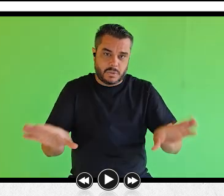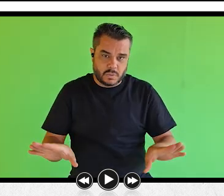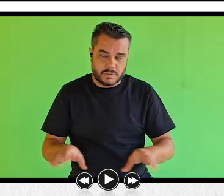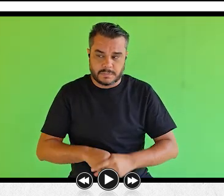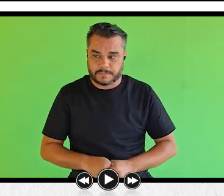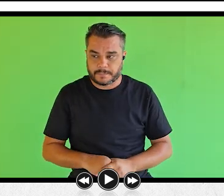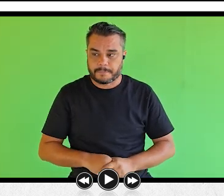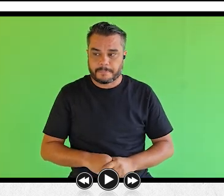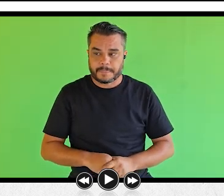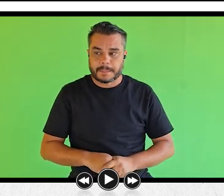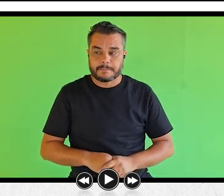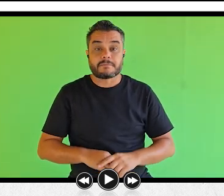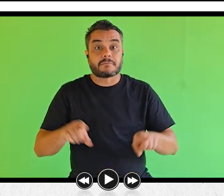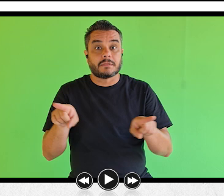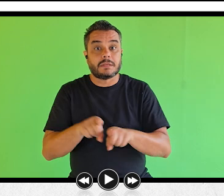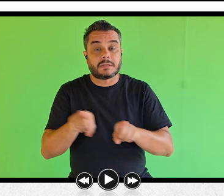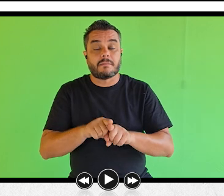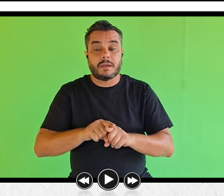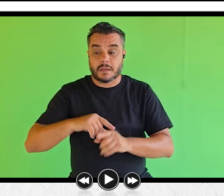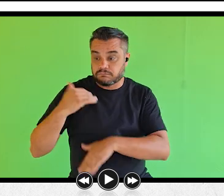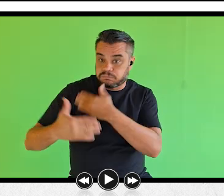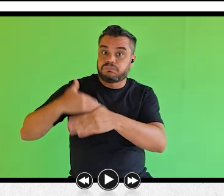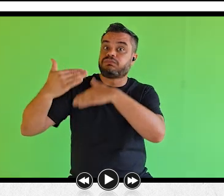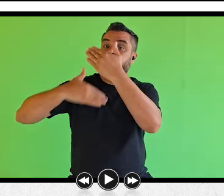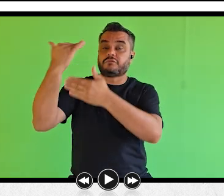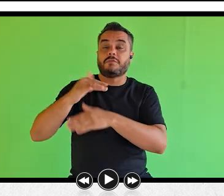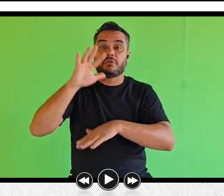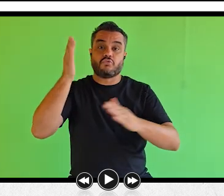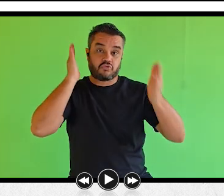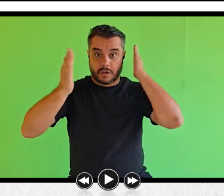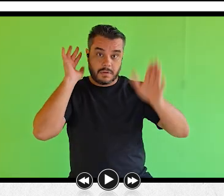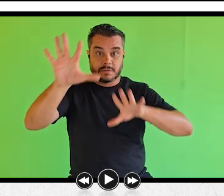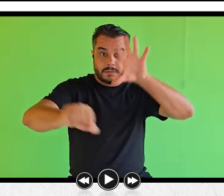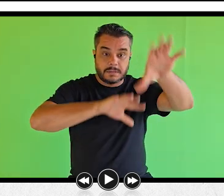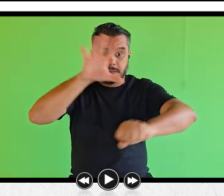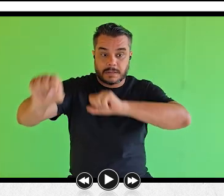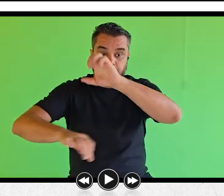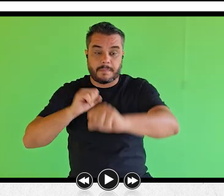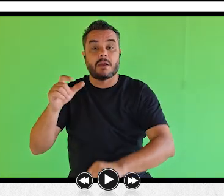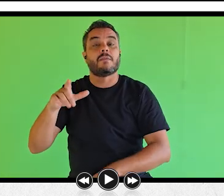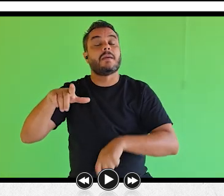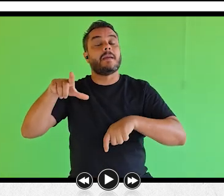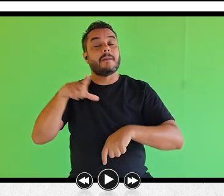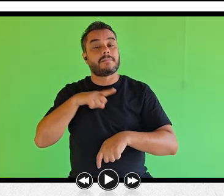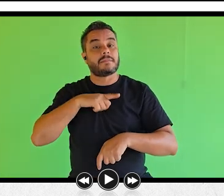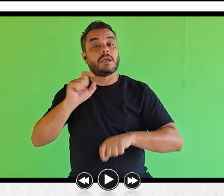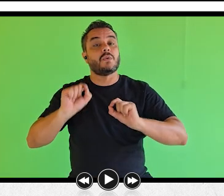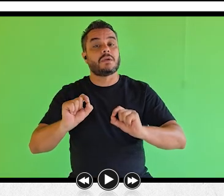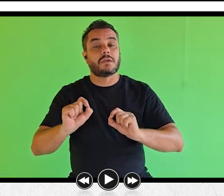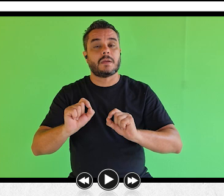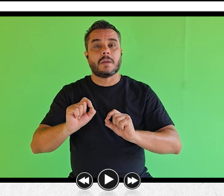ela, né, ela tem que ocorrer com uma priorização aí da participação dos catadores.